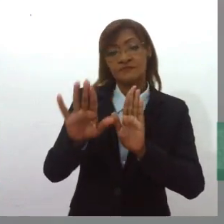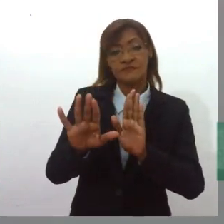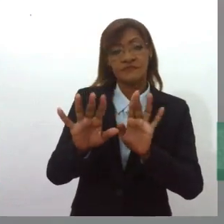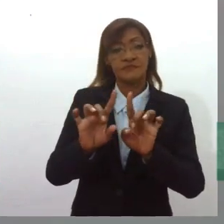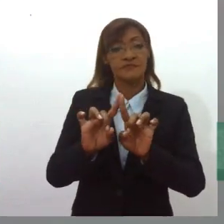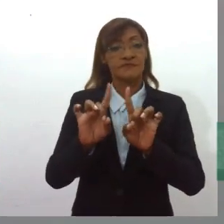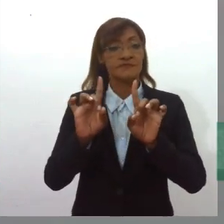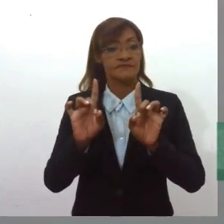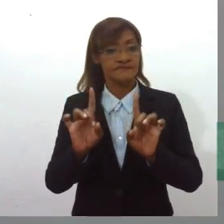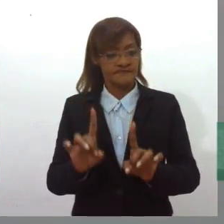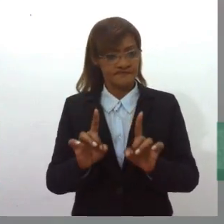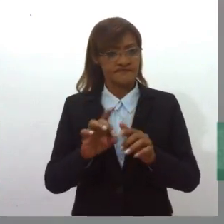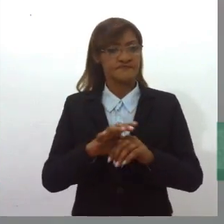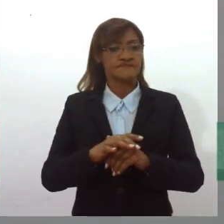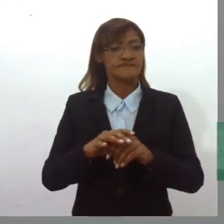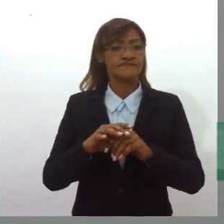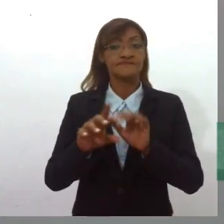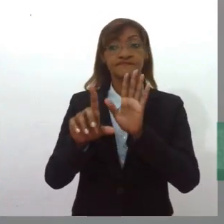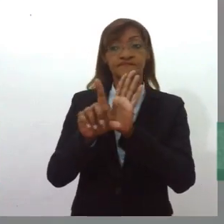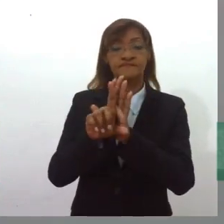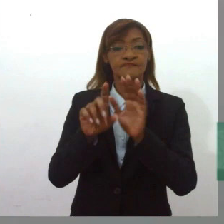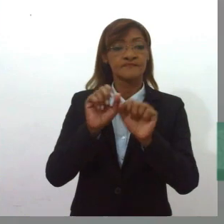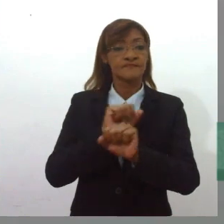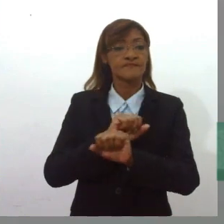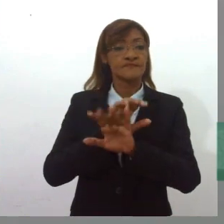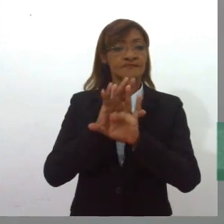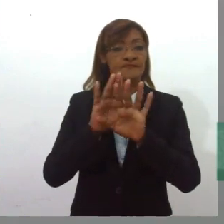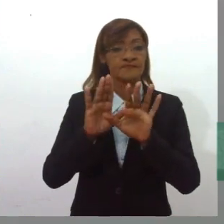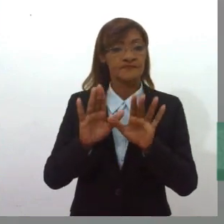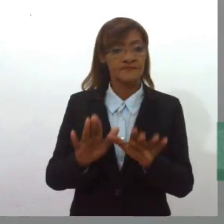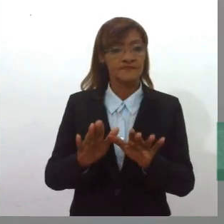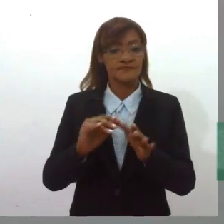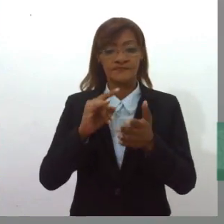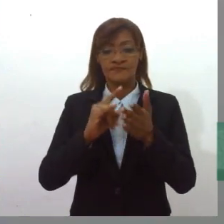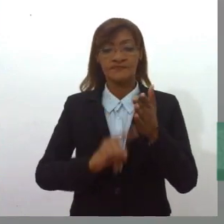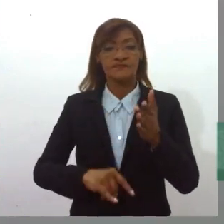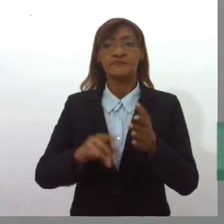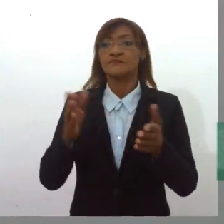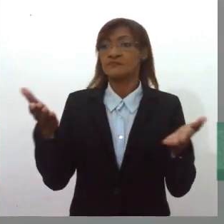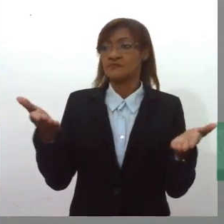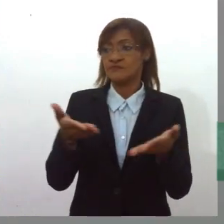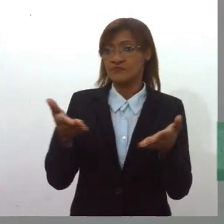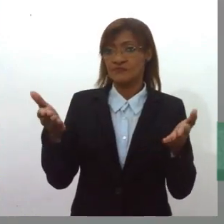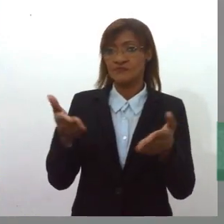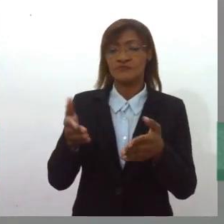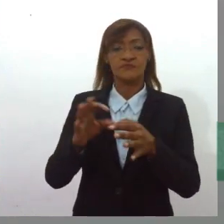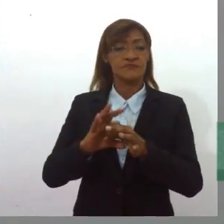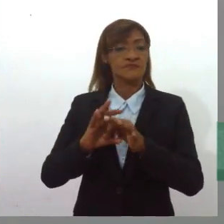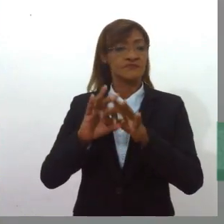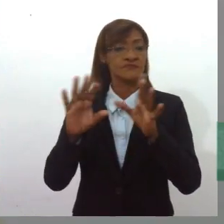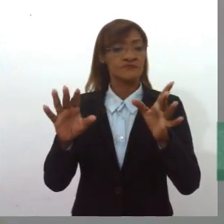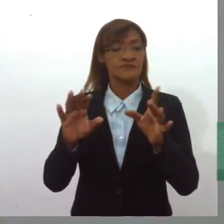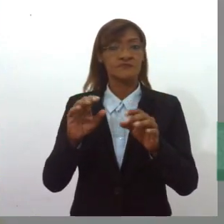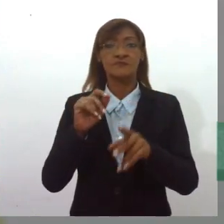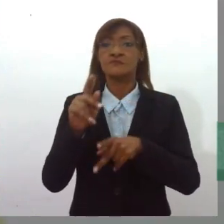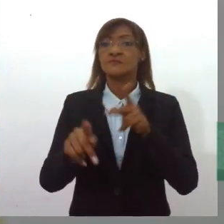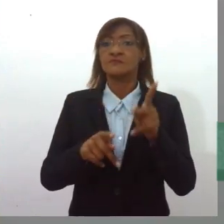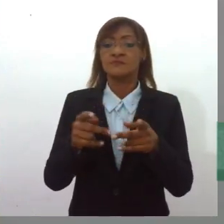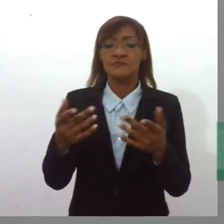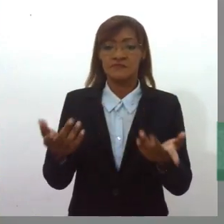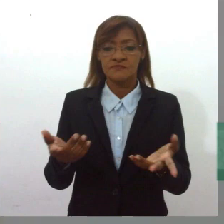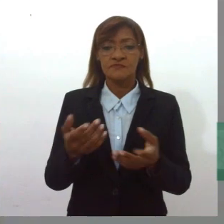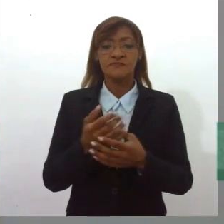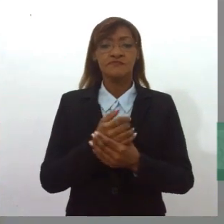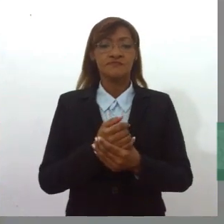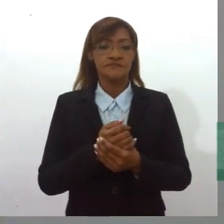gente tem a lei de Transparência no nosso país e vários documentos públicos já estão à disponibilidade das pessoas desde que elas